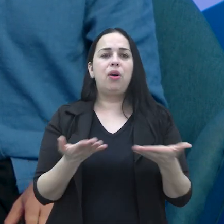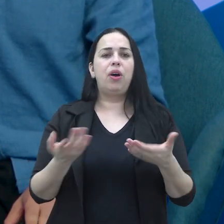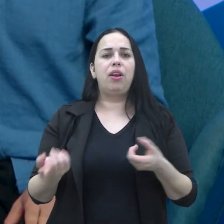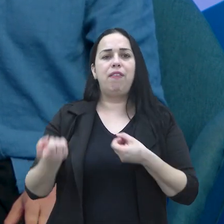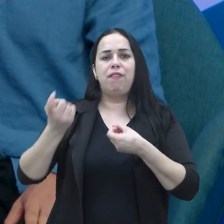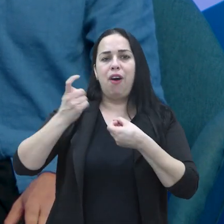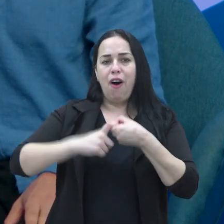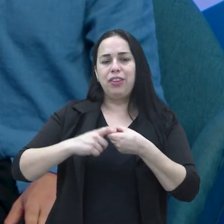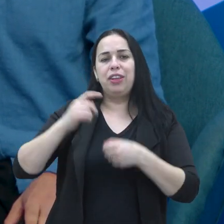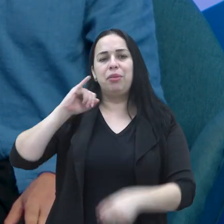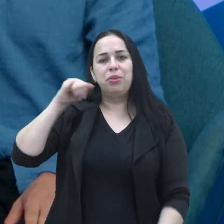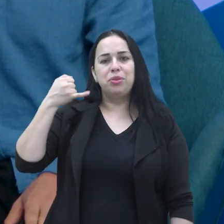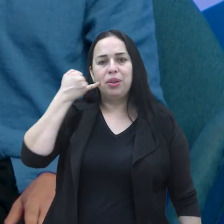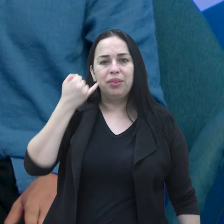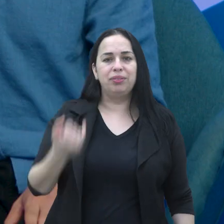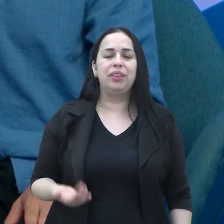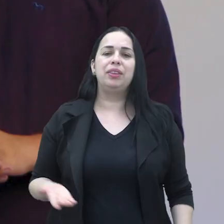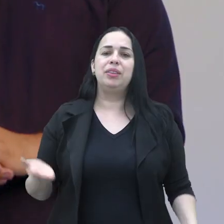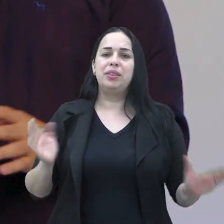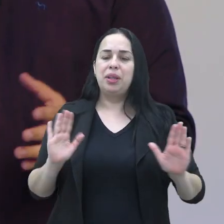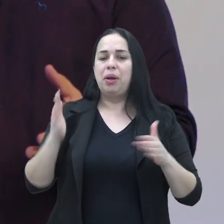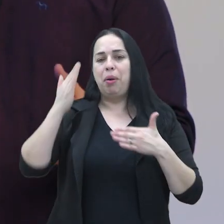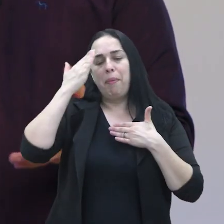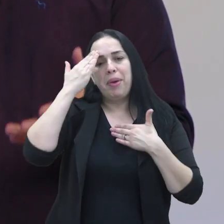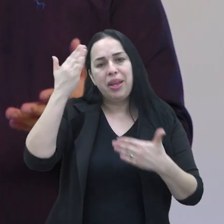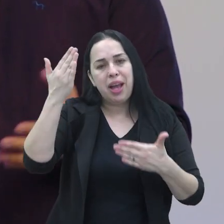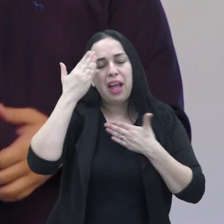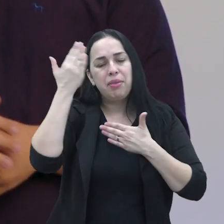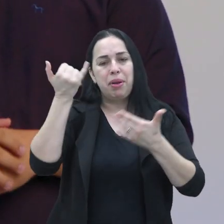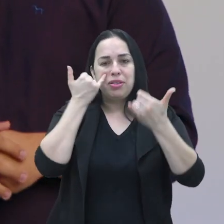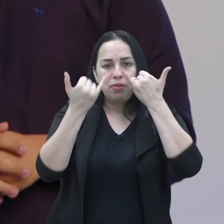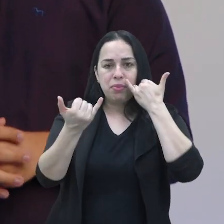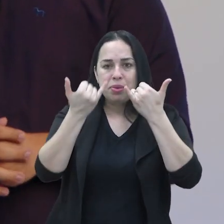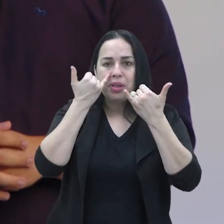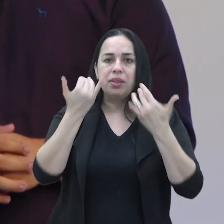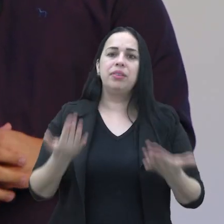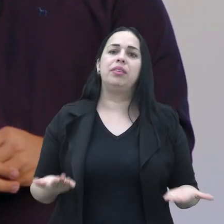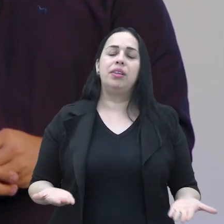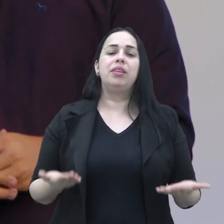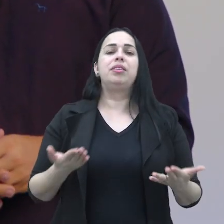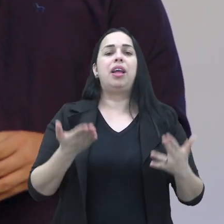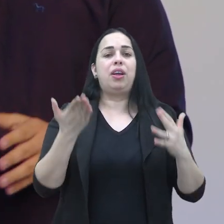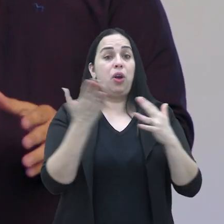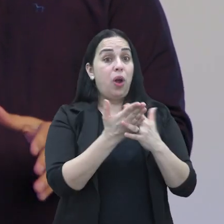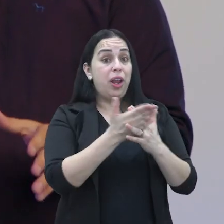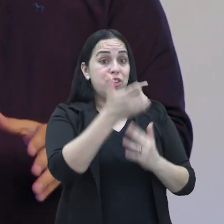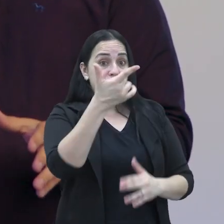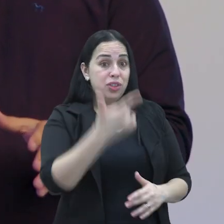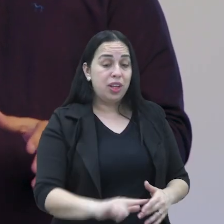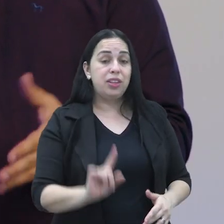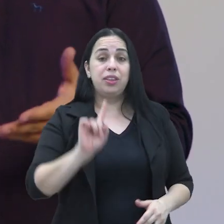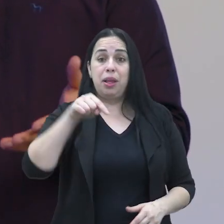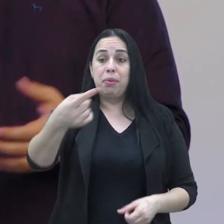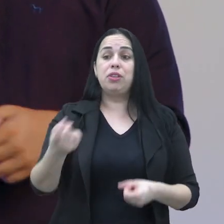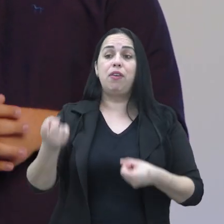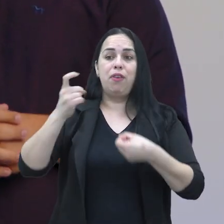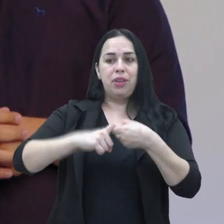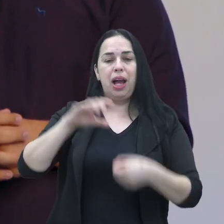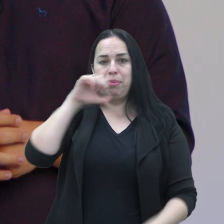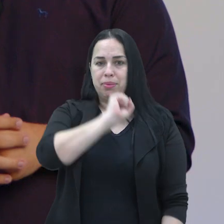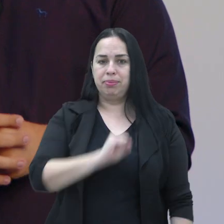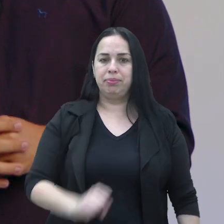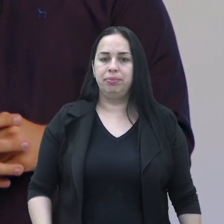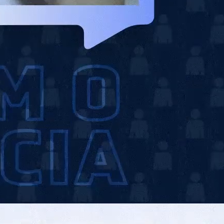aqui. Eu volto com você pela última vez, João. Valeu, galera. Obrigado pelas informações. Mais uma pausa por aqui e já já